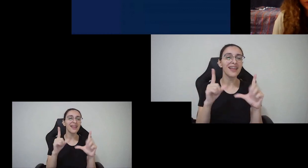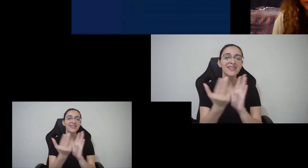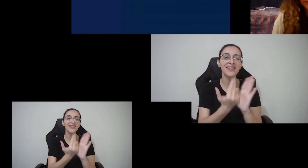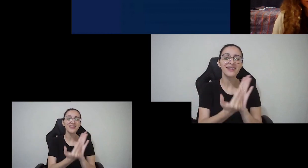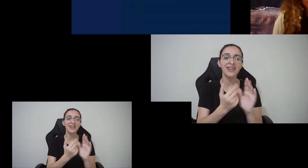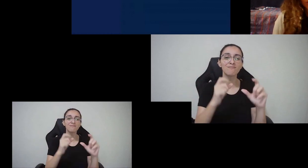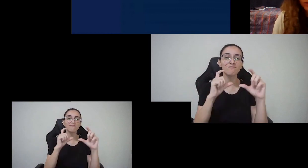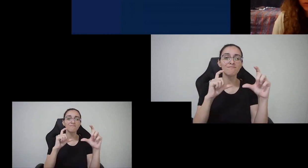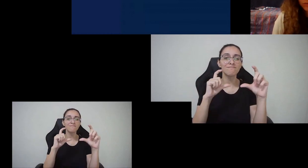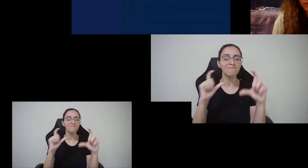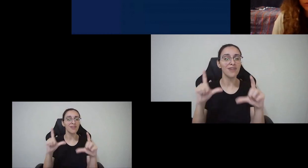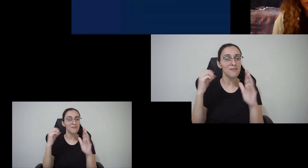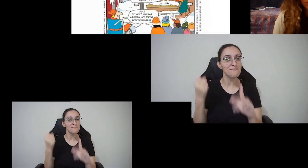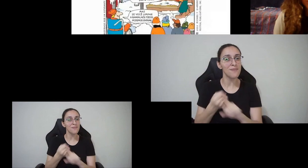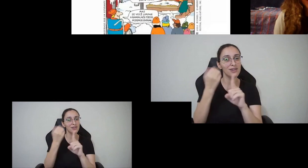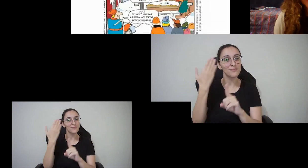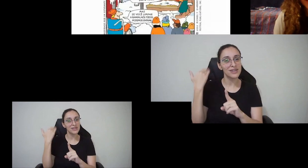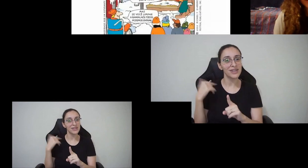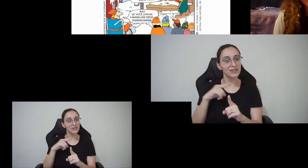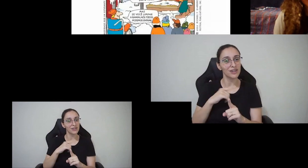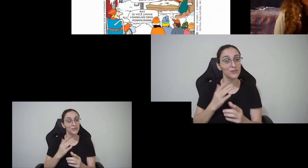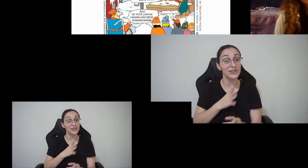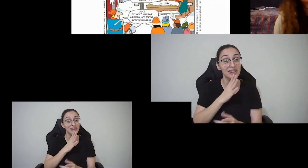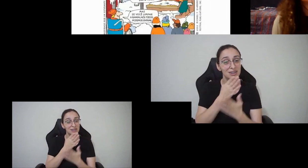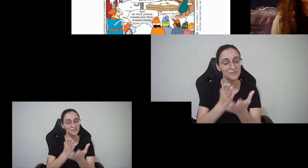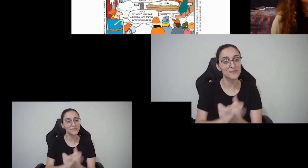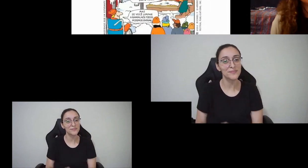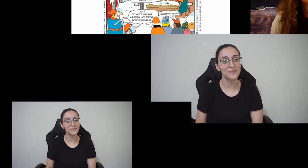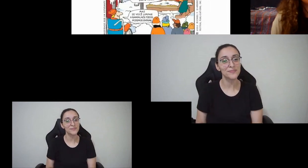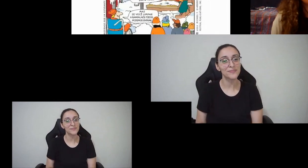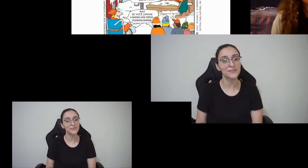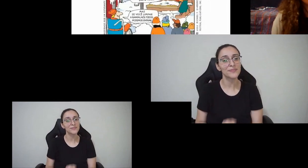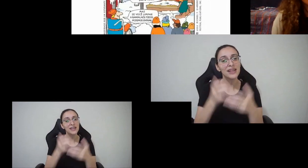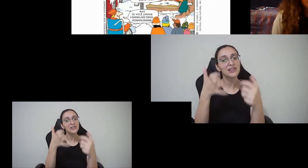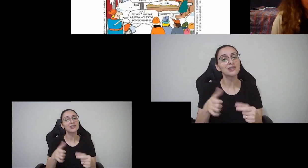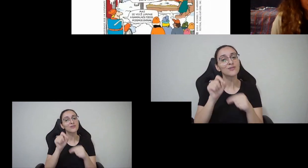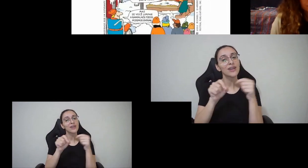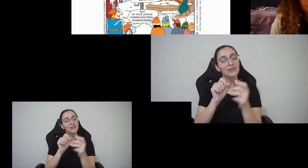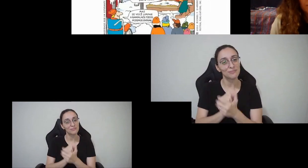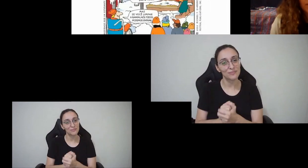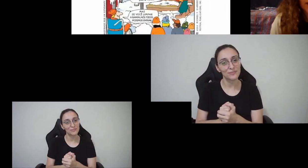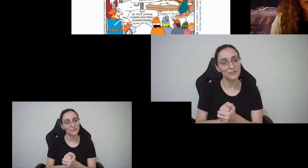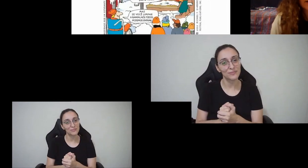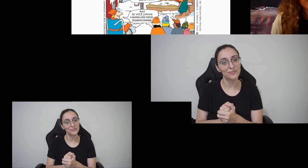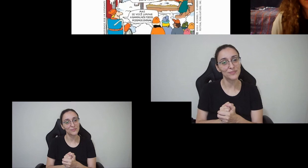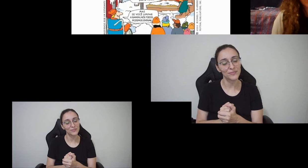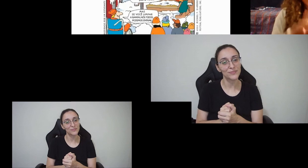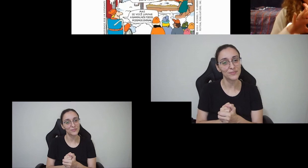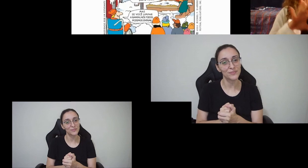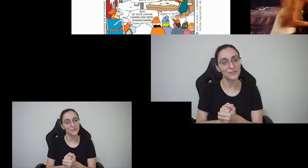foi muito impactante quando eu conheci ela, vi ela. E ela diz o seguinte,